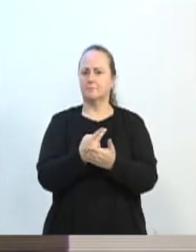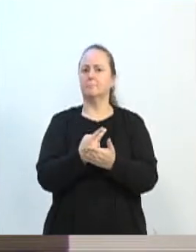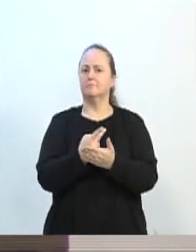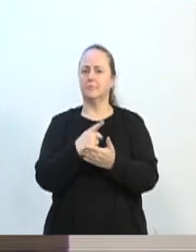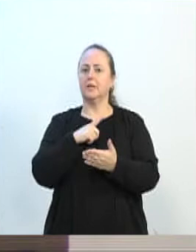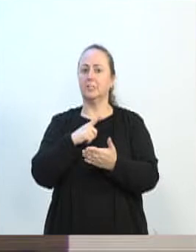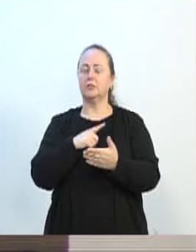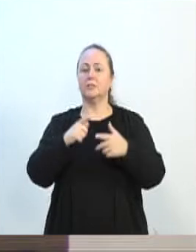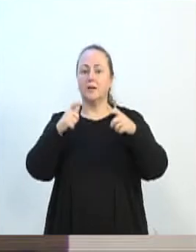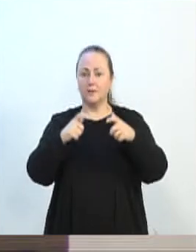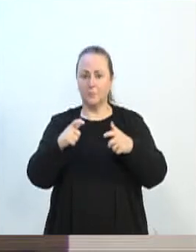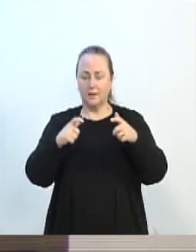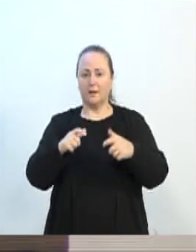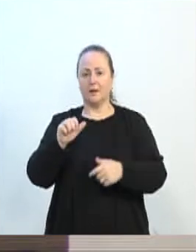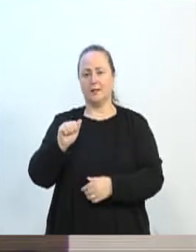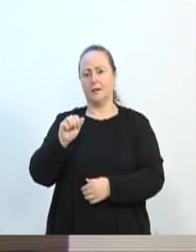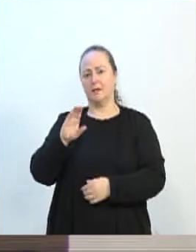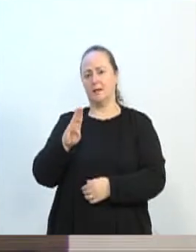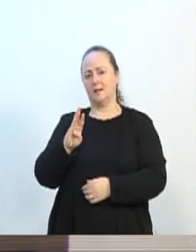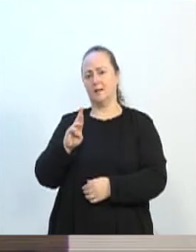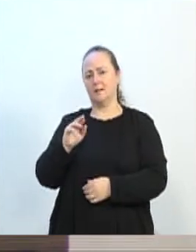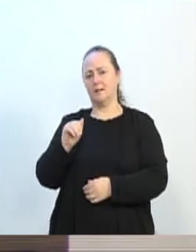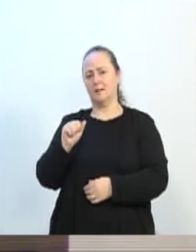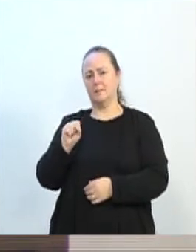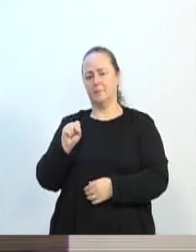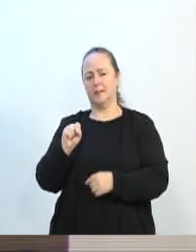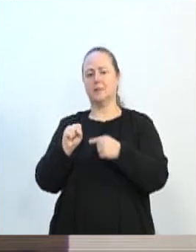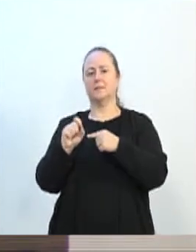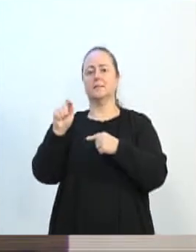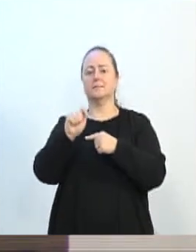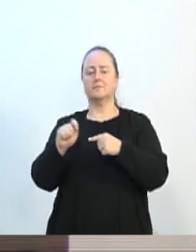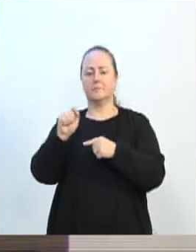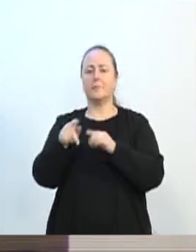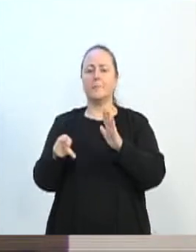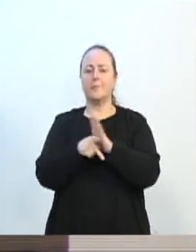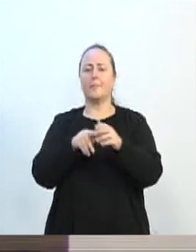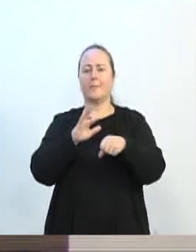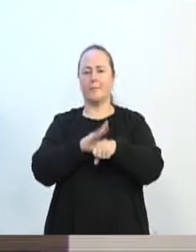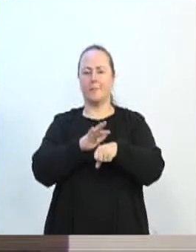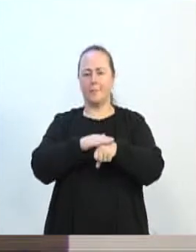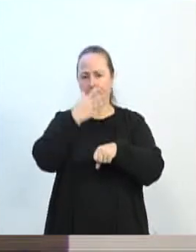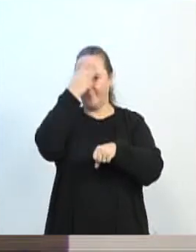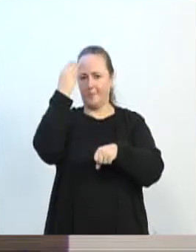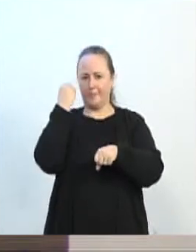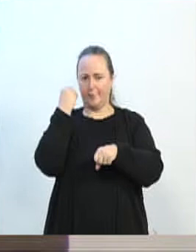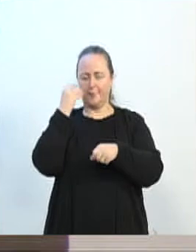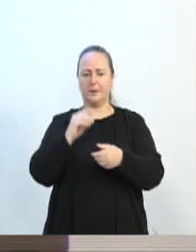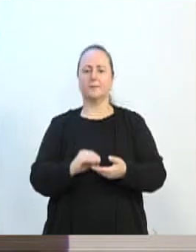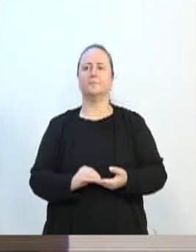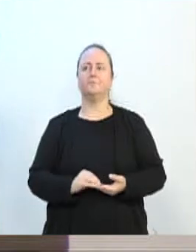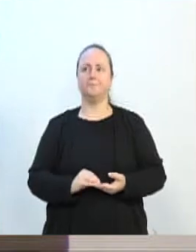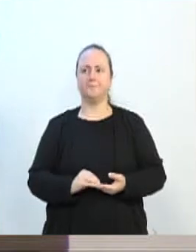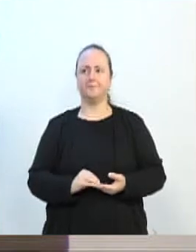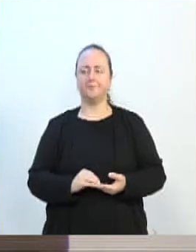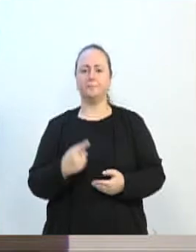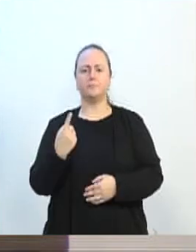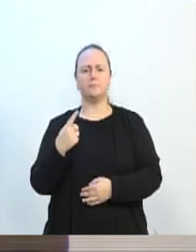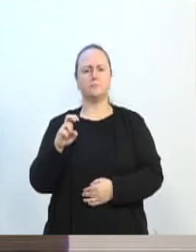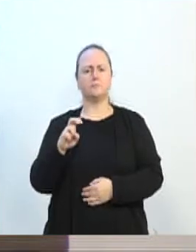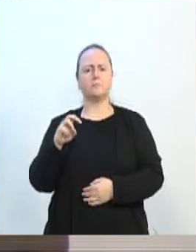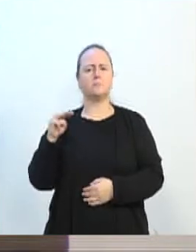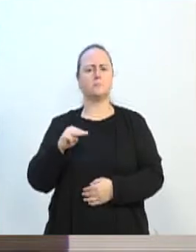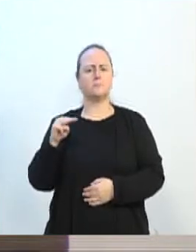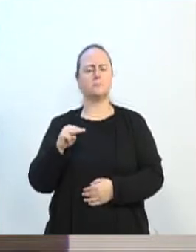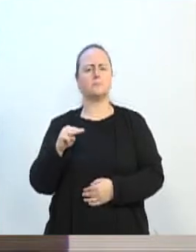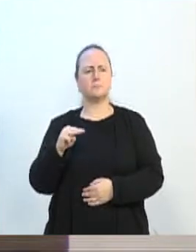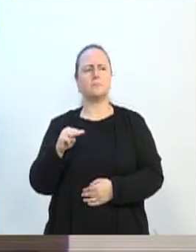Subregional da ABRAS, Associação Brasileira do Alzheimer. Com menos de 15 minutos da primeira palestrante, eu já tinha